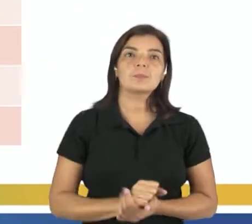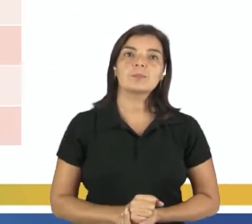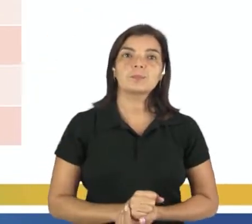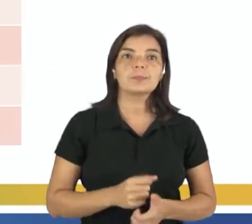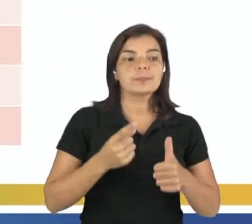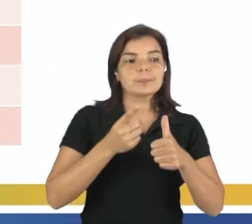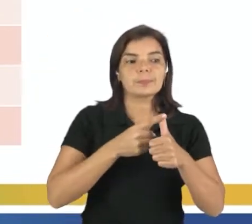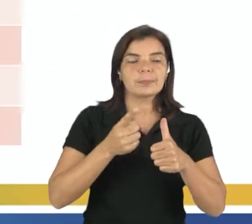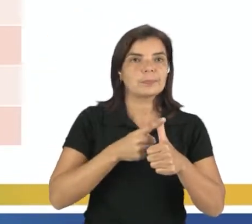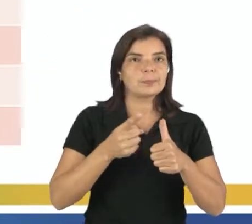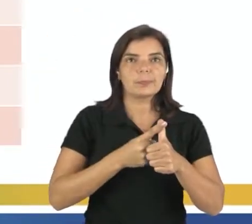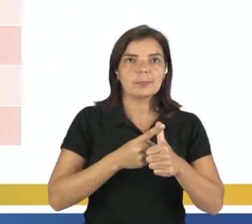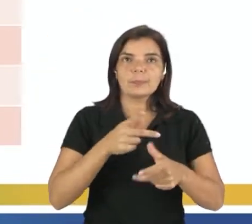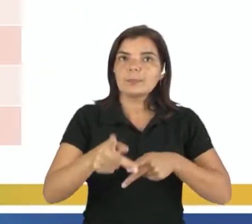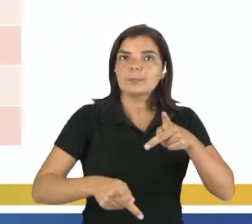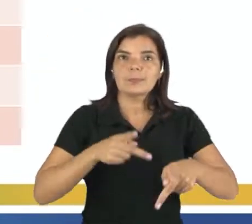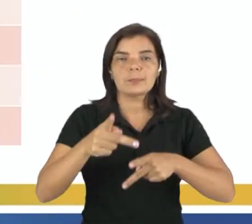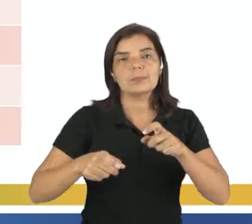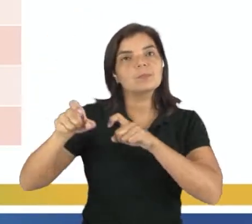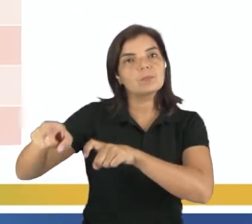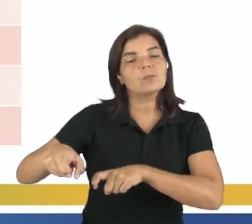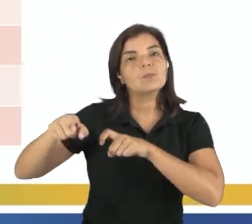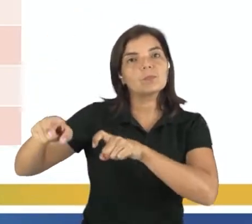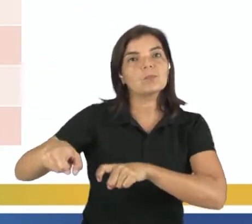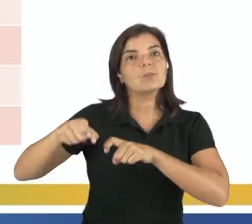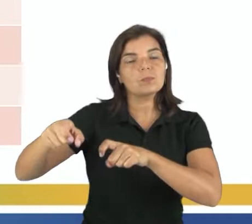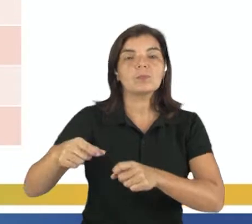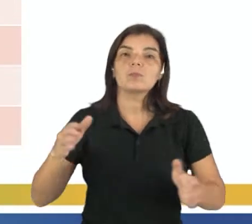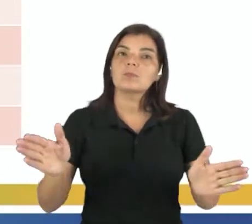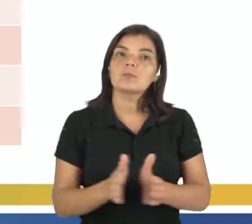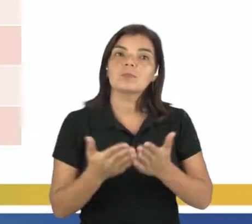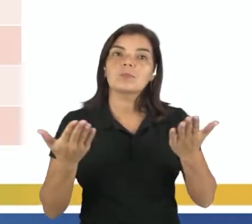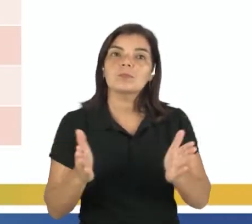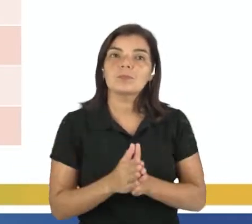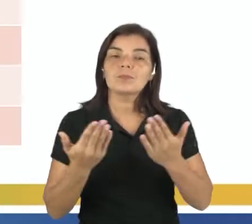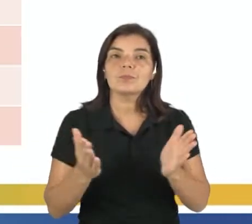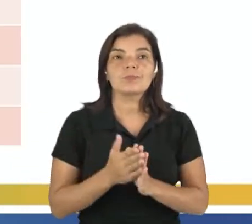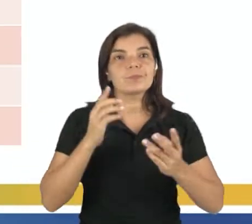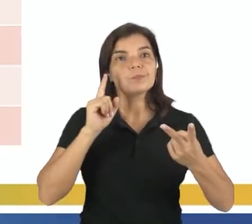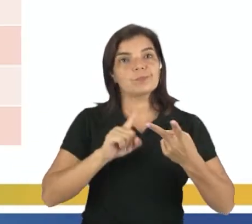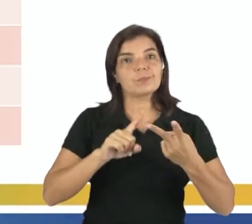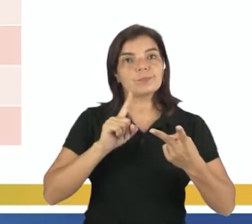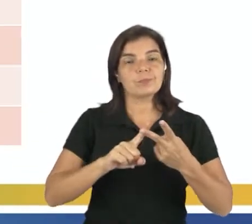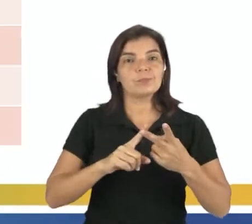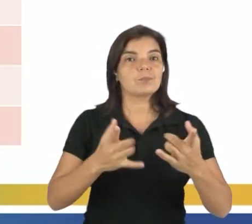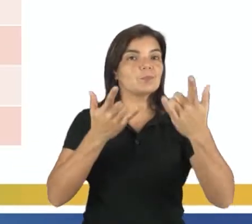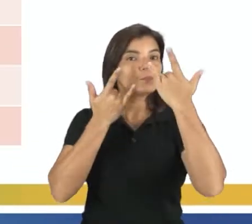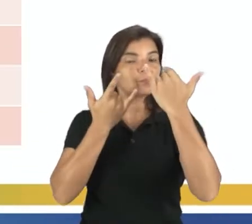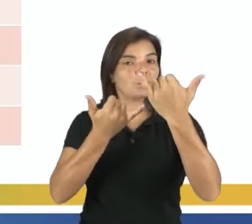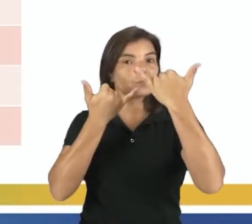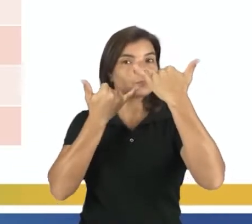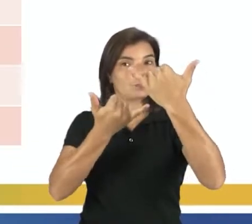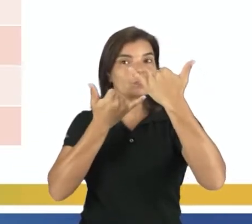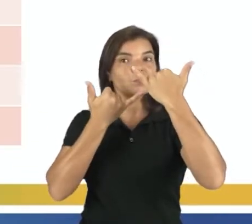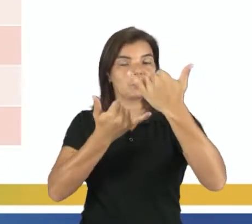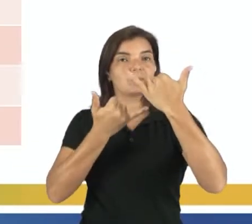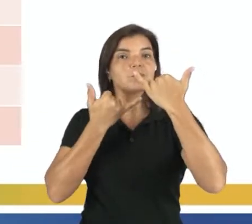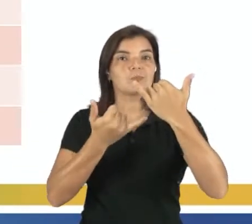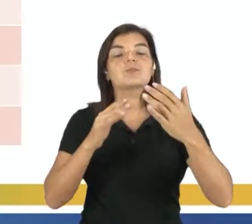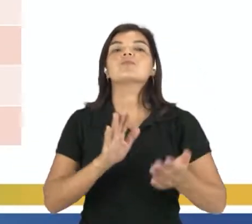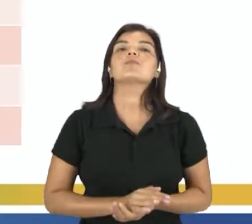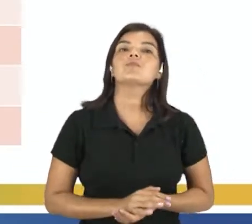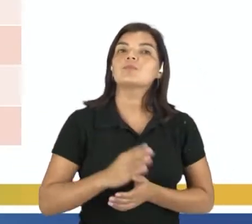ele está falando sobre população rural em condições de pobreza. Segundo o IBGE, eu queria fazer então, no